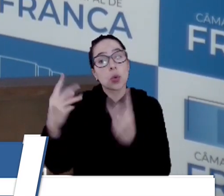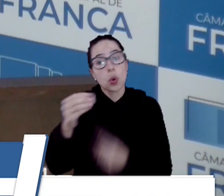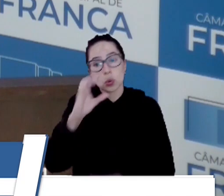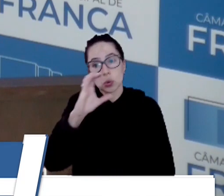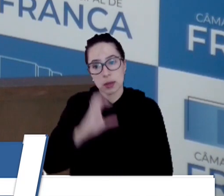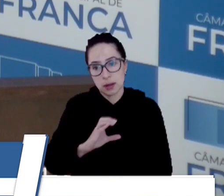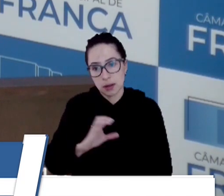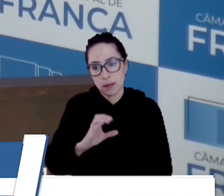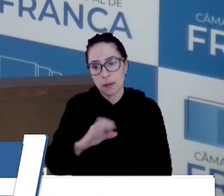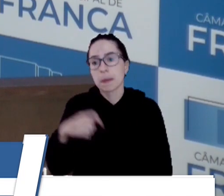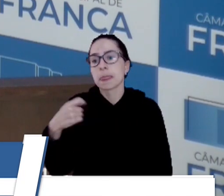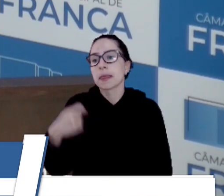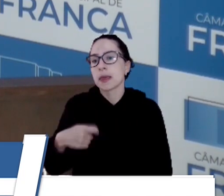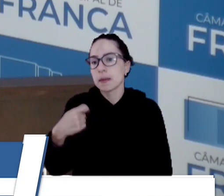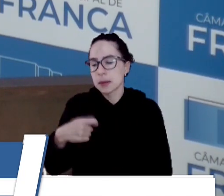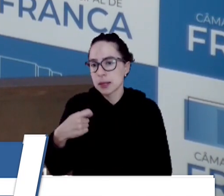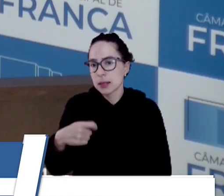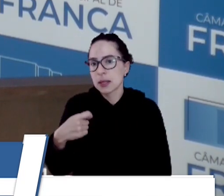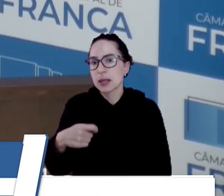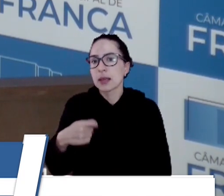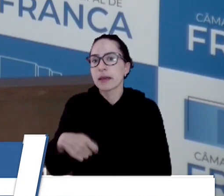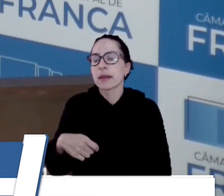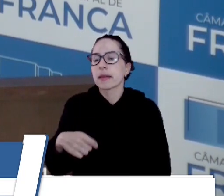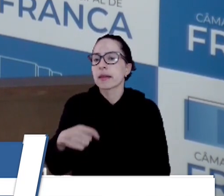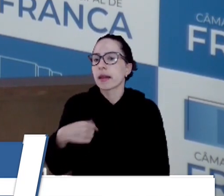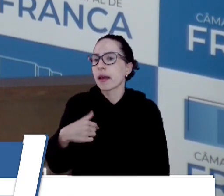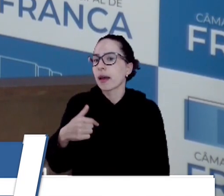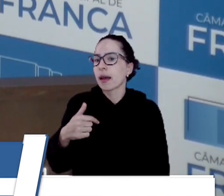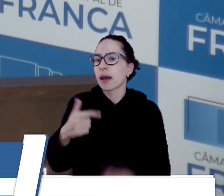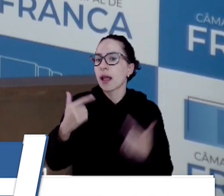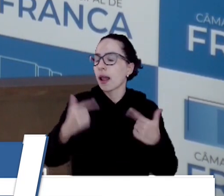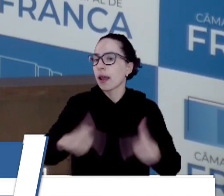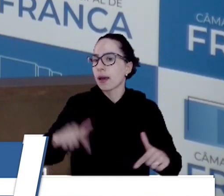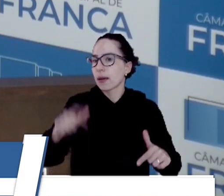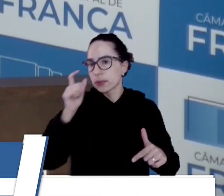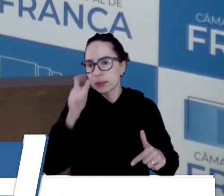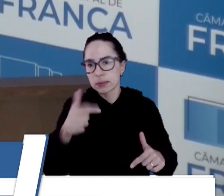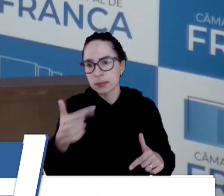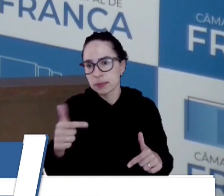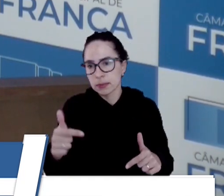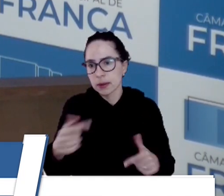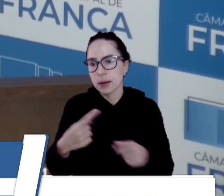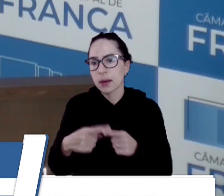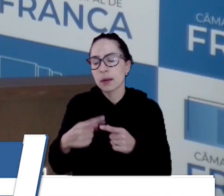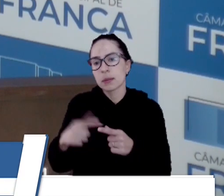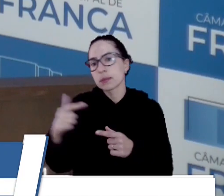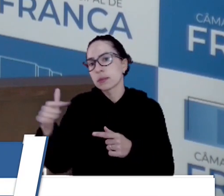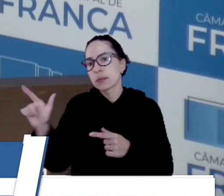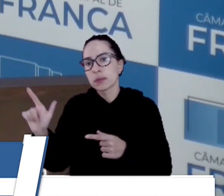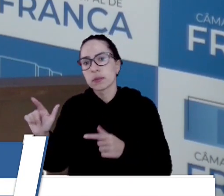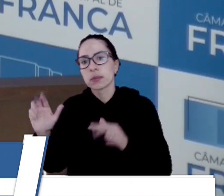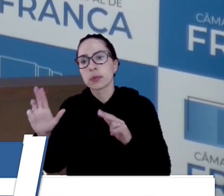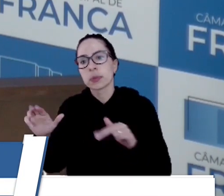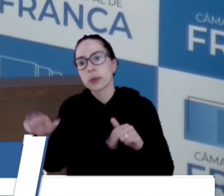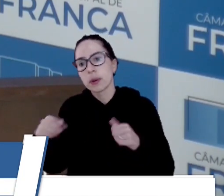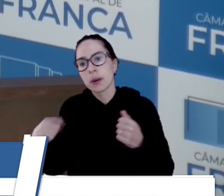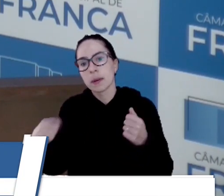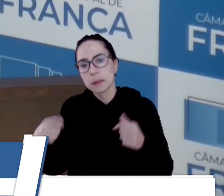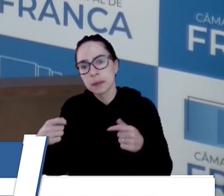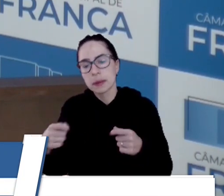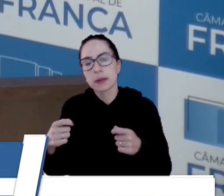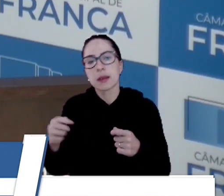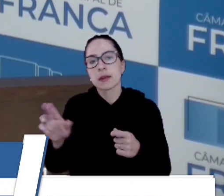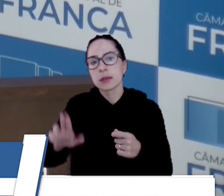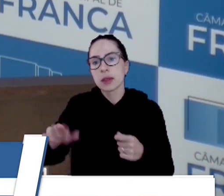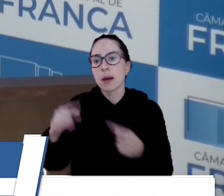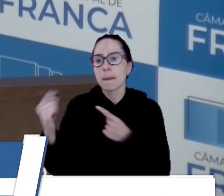deve ser feito desinteressadamente, pois a fragilidade de outrem nunca deveria ser utilizada para